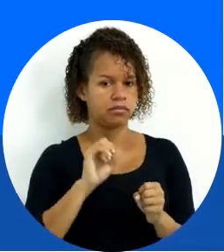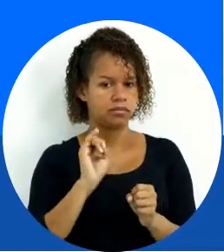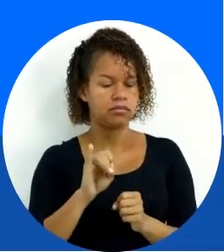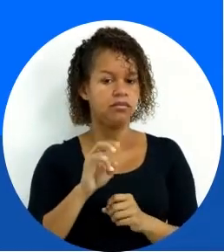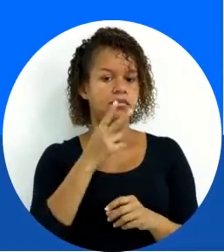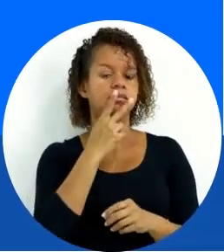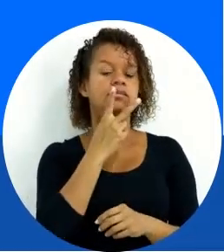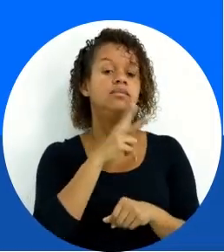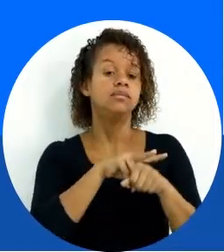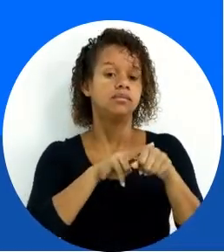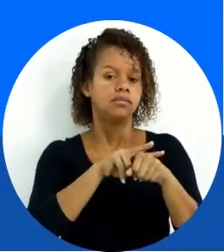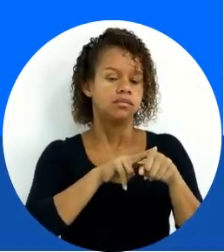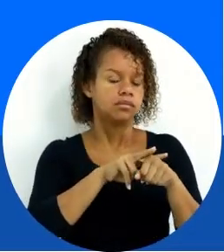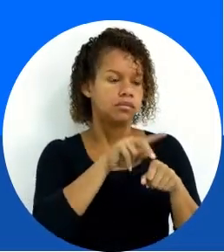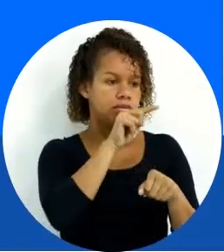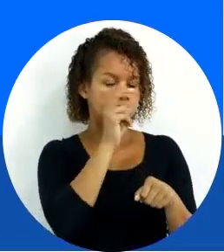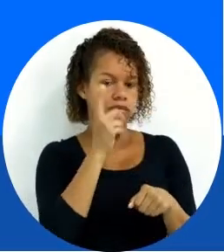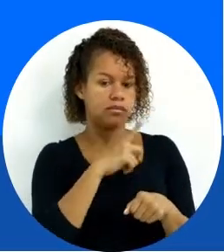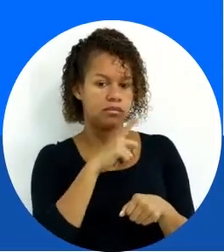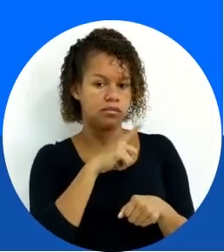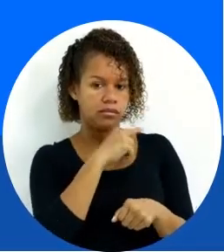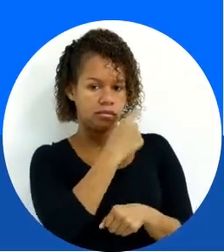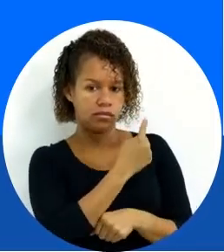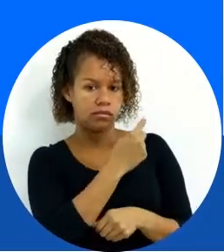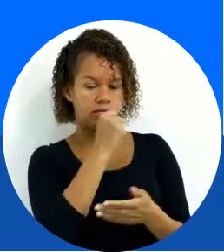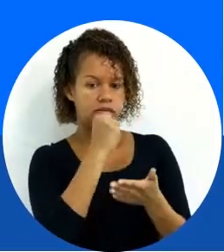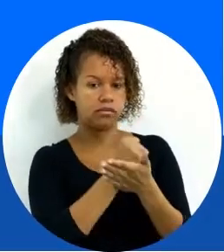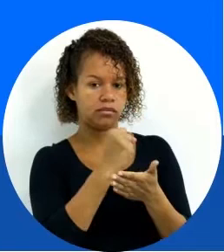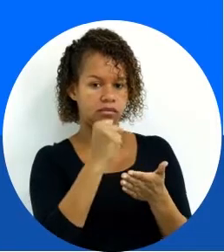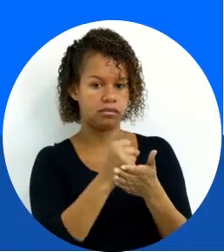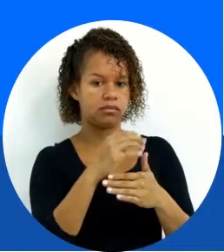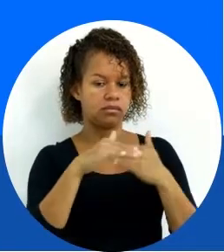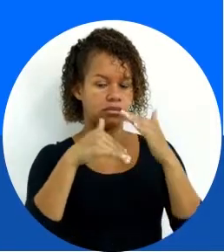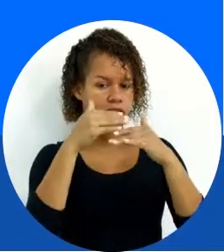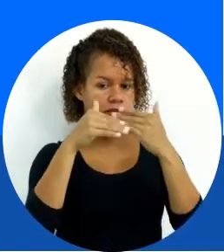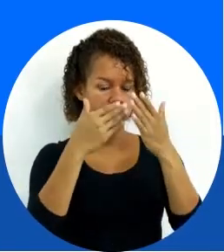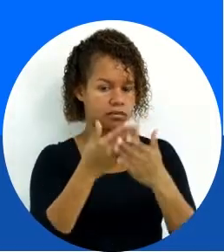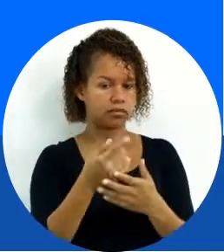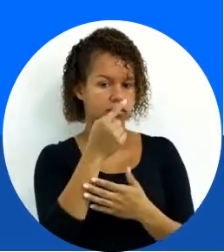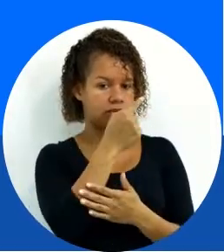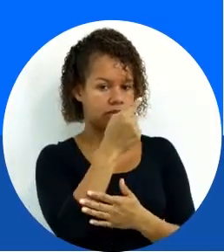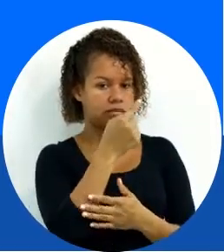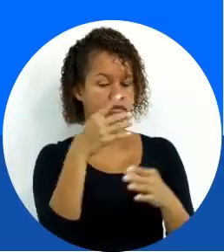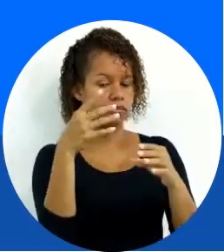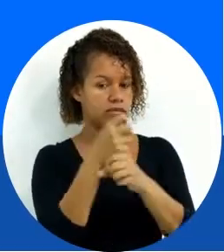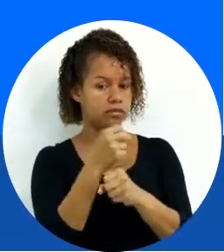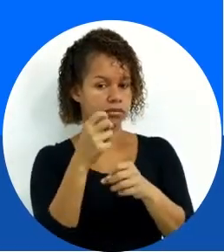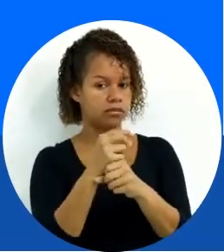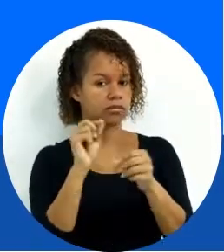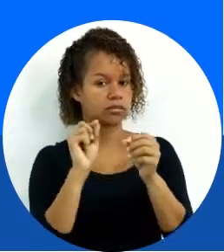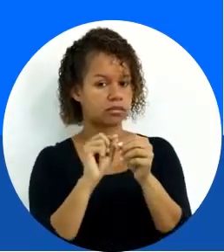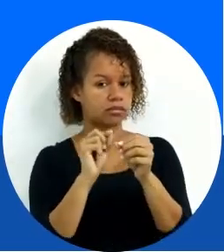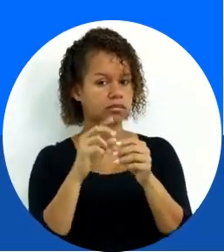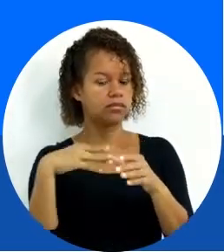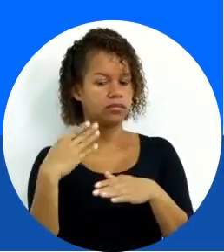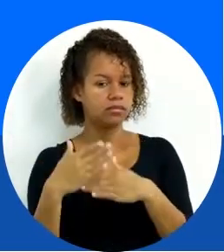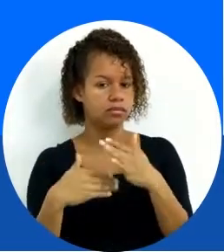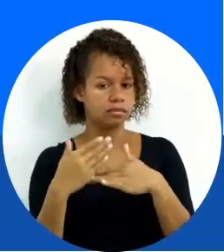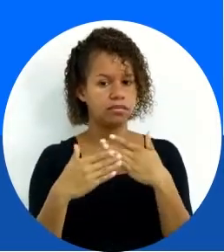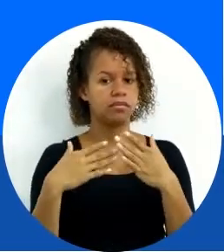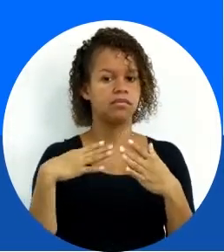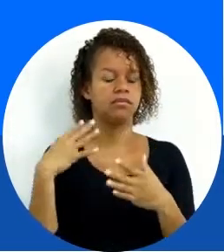em verde, como é destacado, eu tenho os documentos relevantes. Então esse é o cálculo que é feito na cobertura